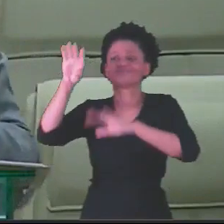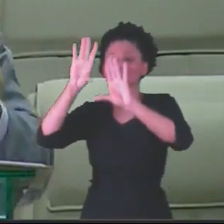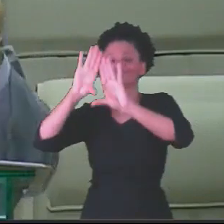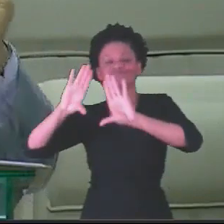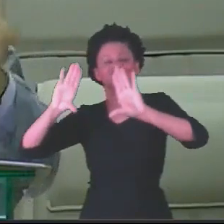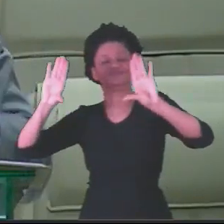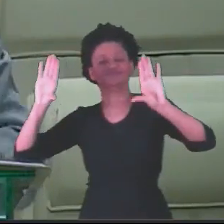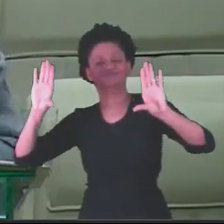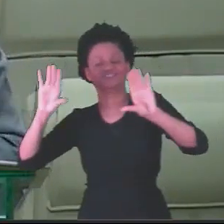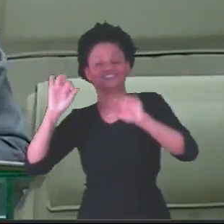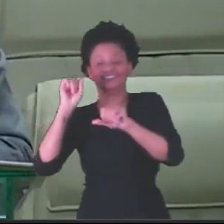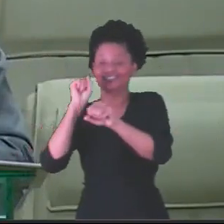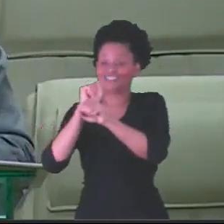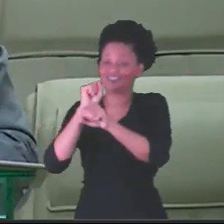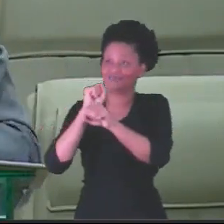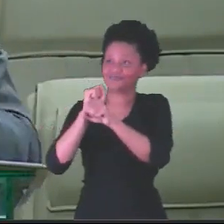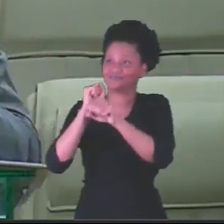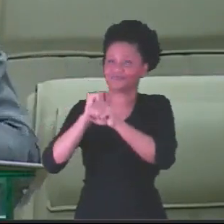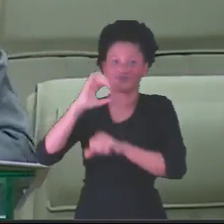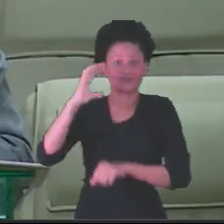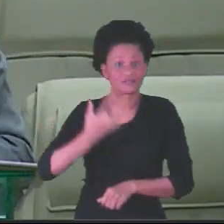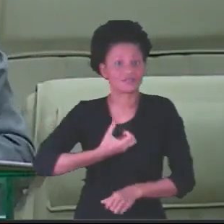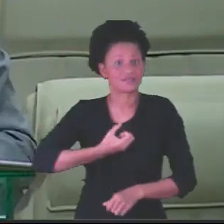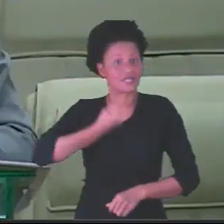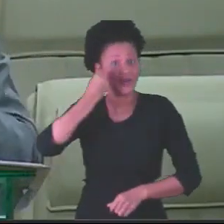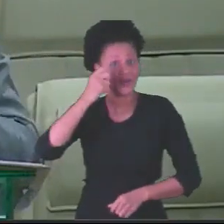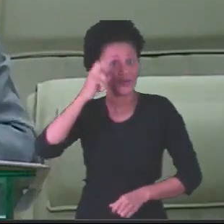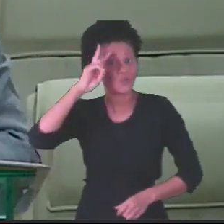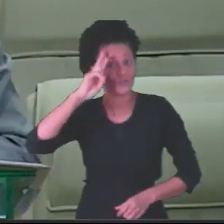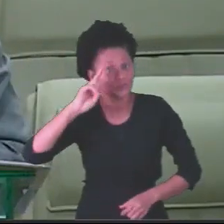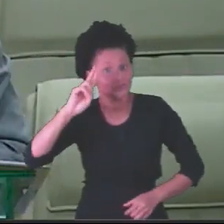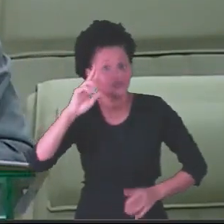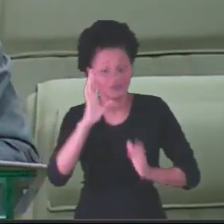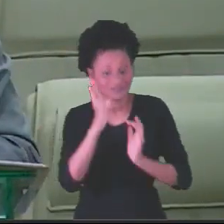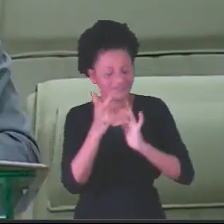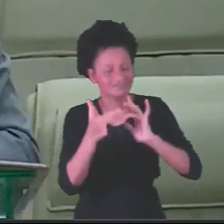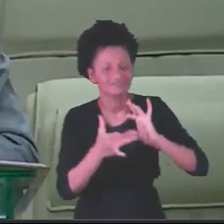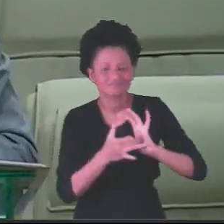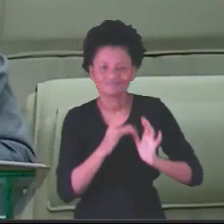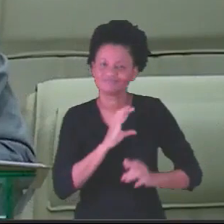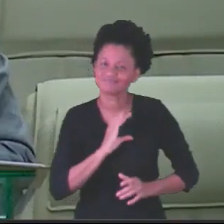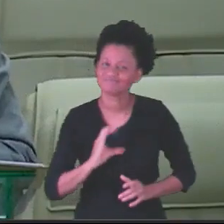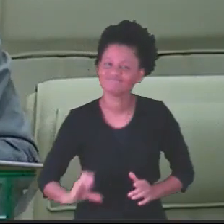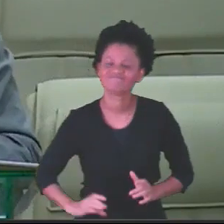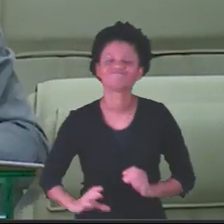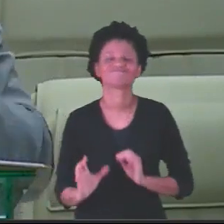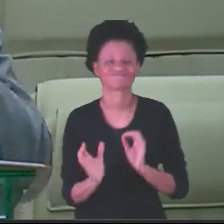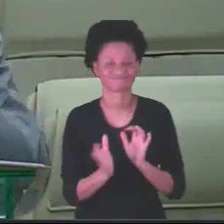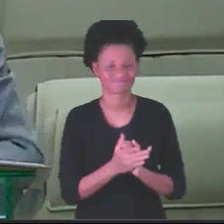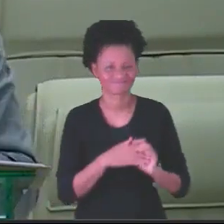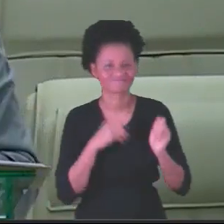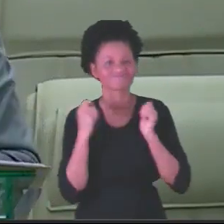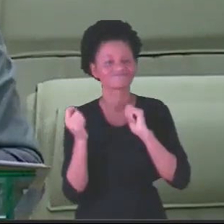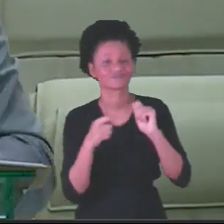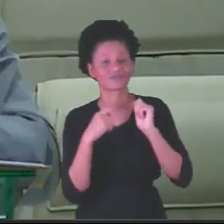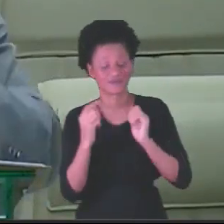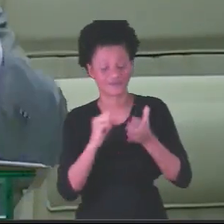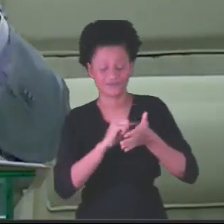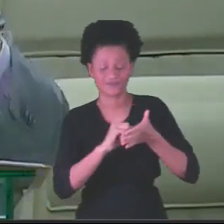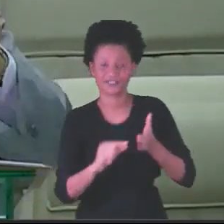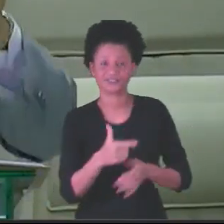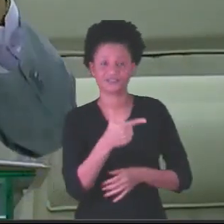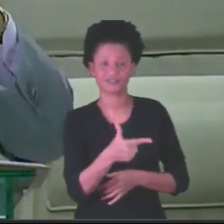esperamos o salvador o senhor jesus cristo aleluia versículo